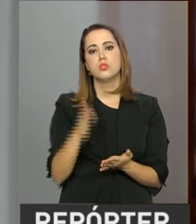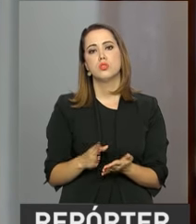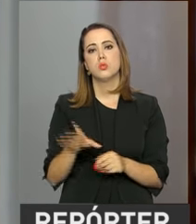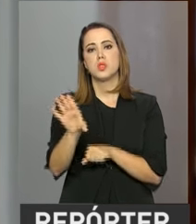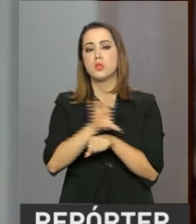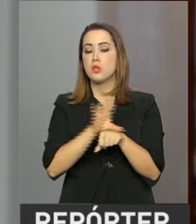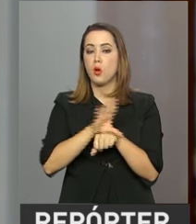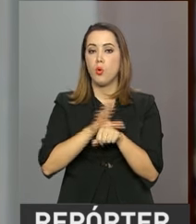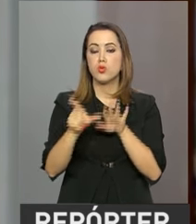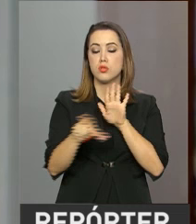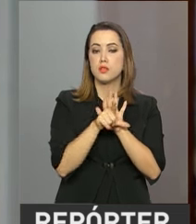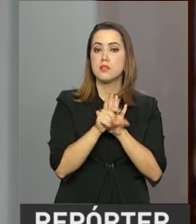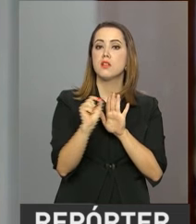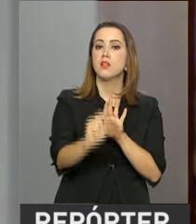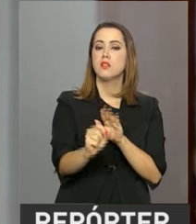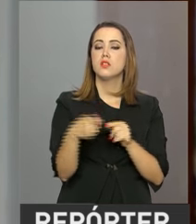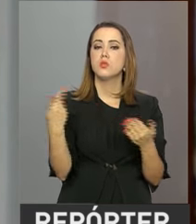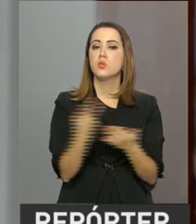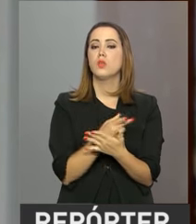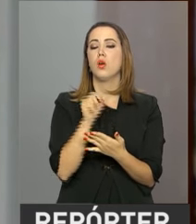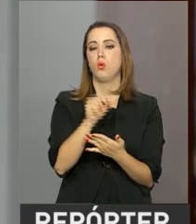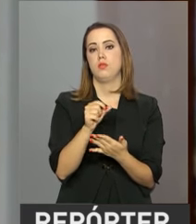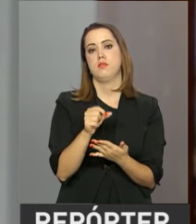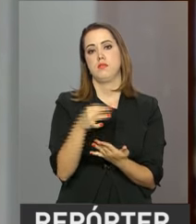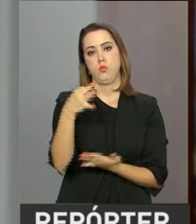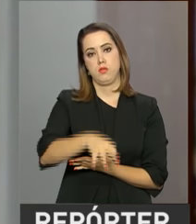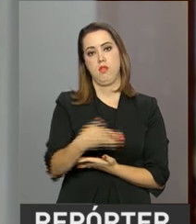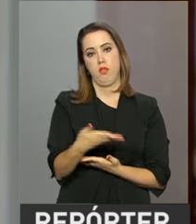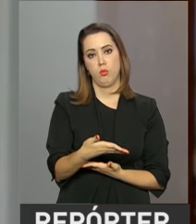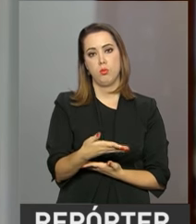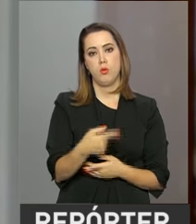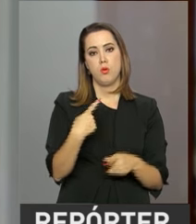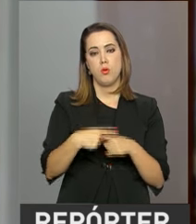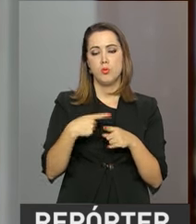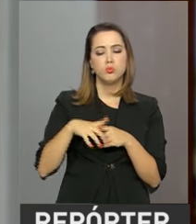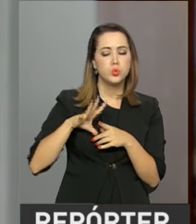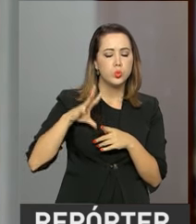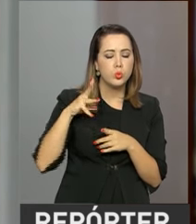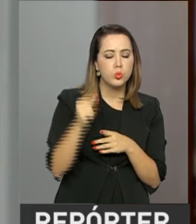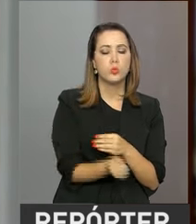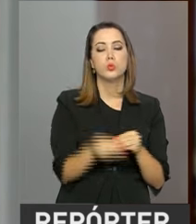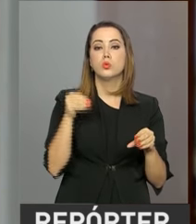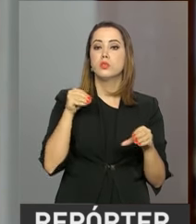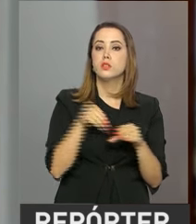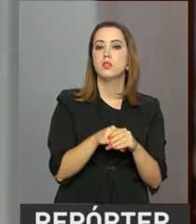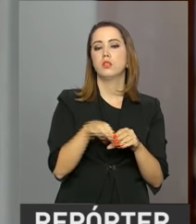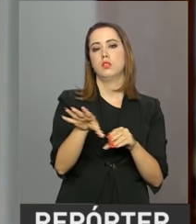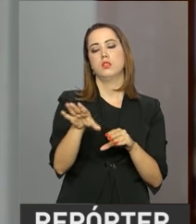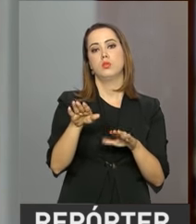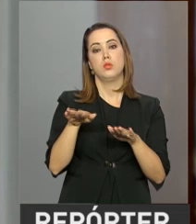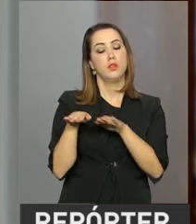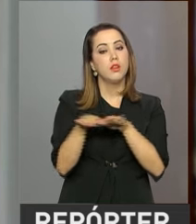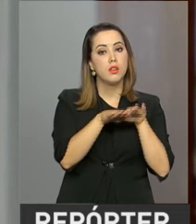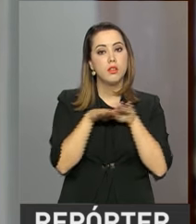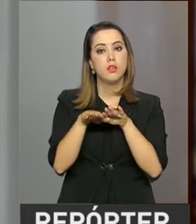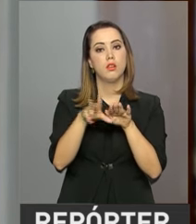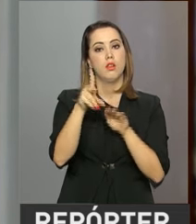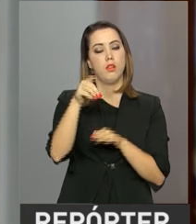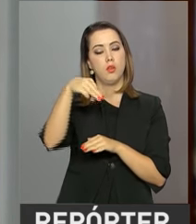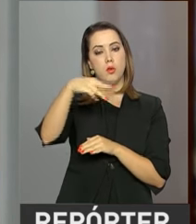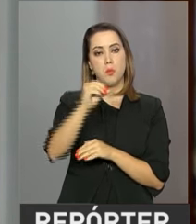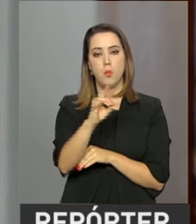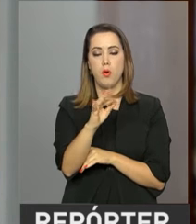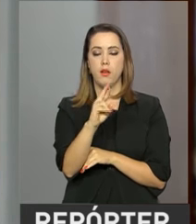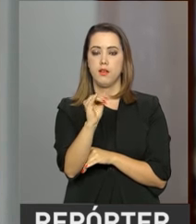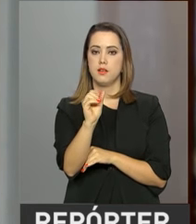Constituição, das leis e daquilo que aconteceu. Tudo dentro das estritas normas da democracia. Mais ainda, a